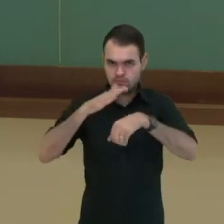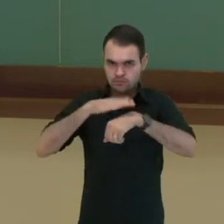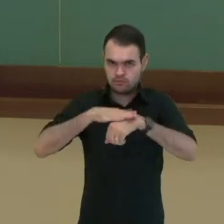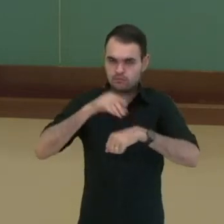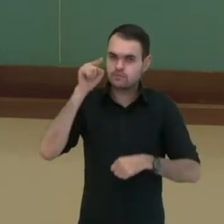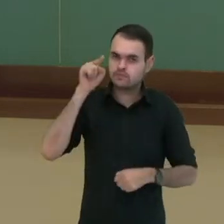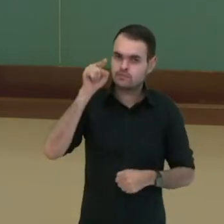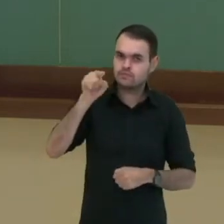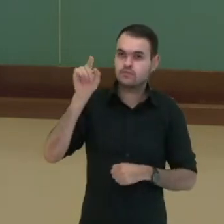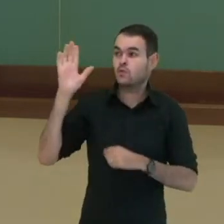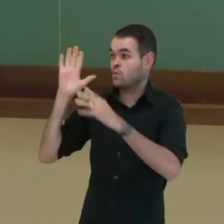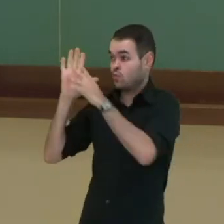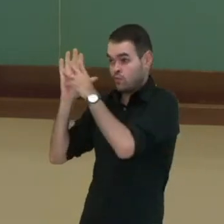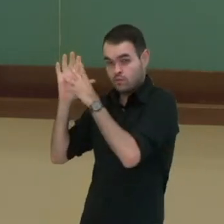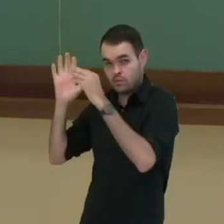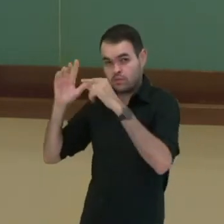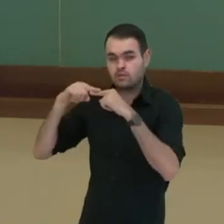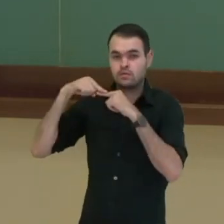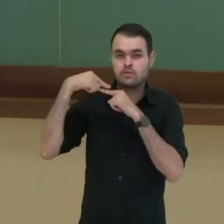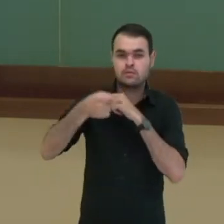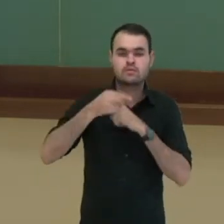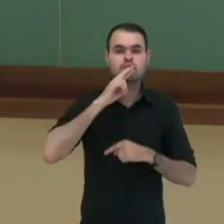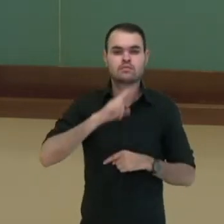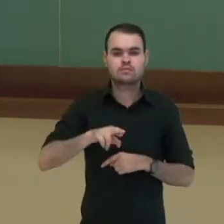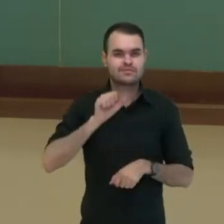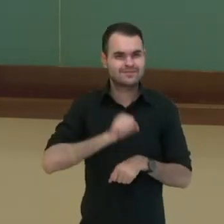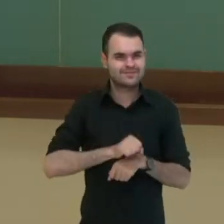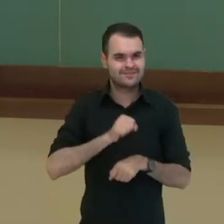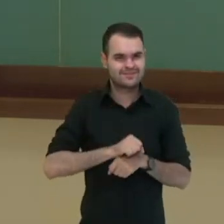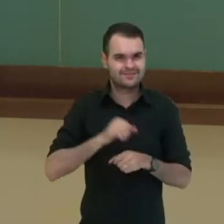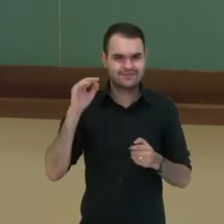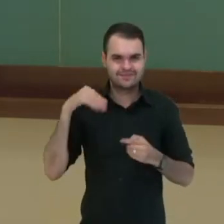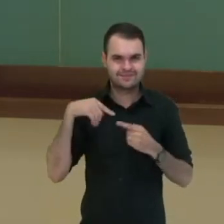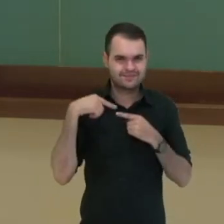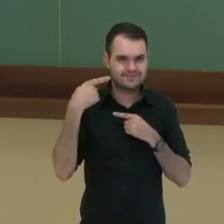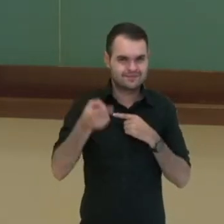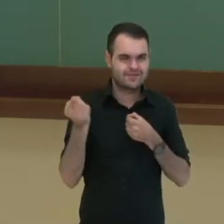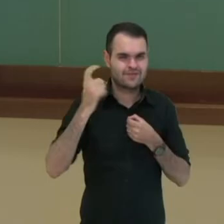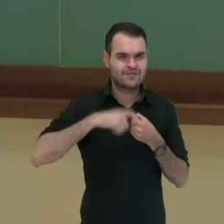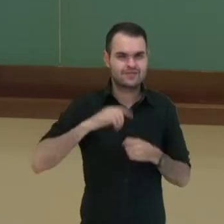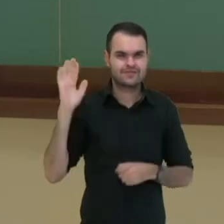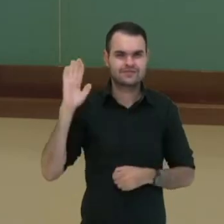você copiar e responder, mas eu te espero. Já volto. Até já!